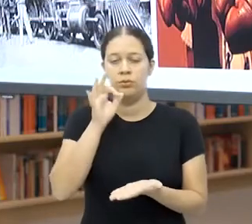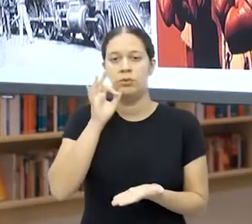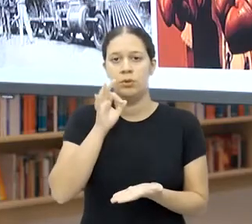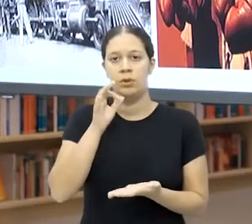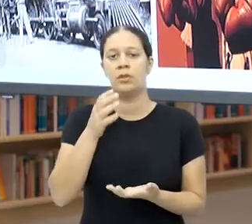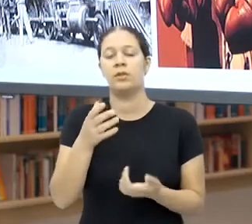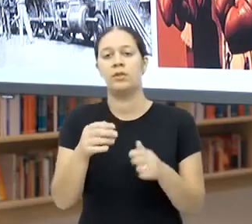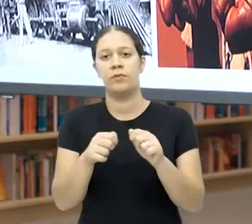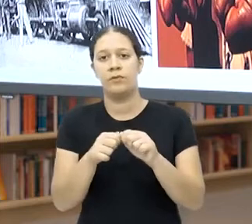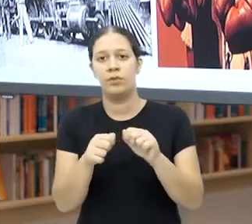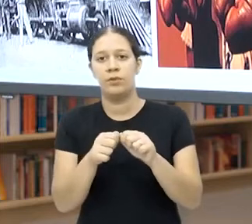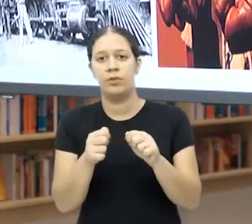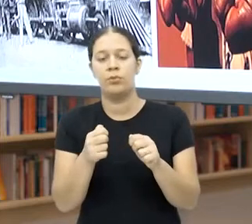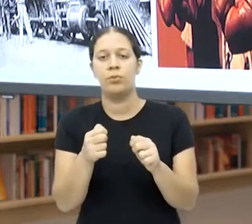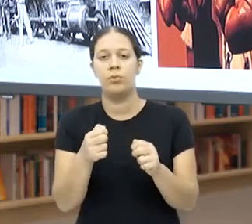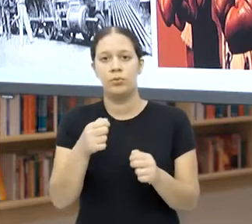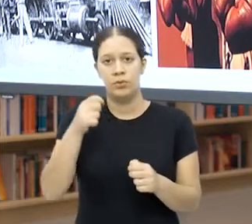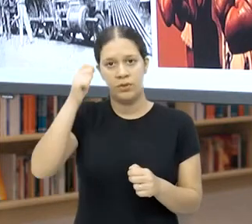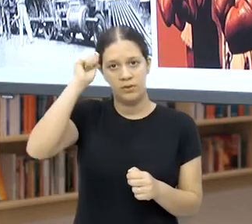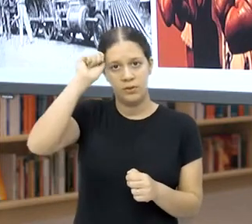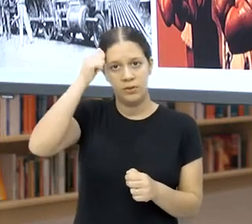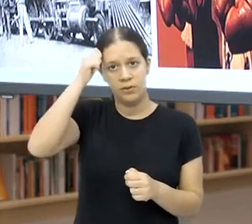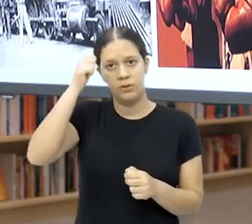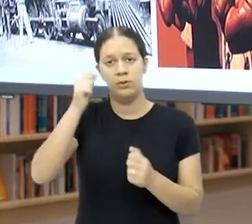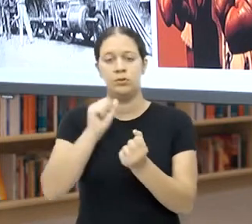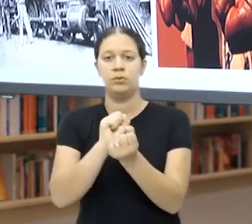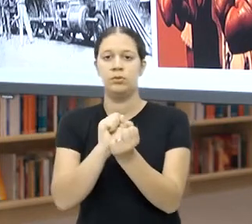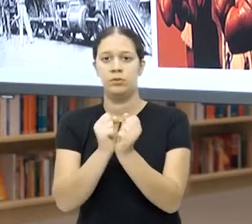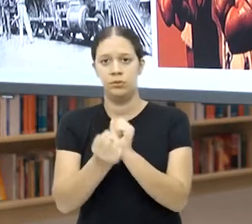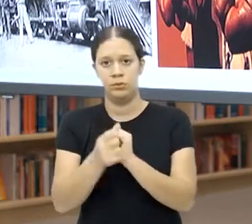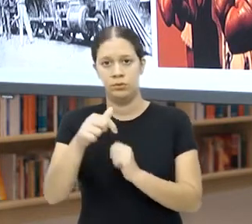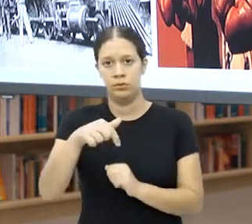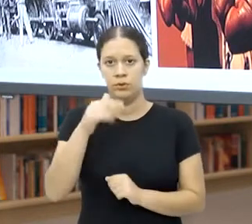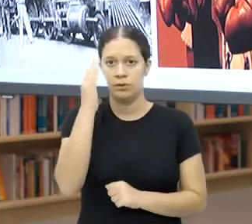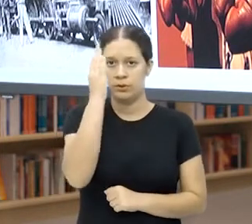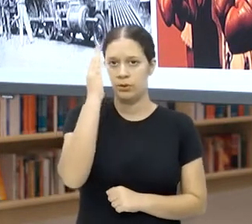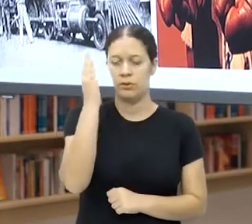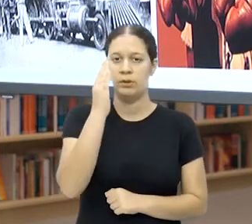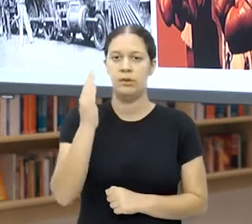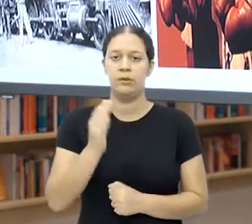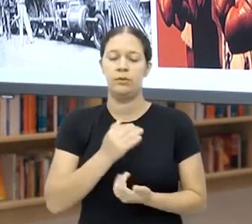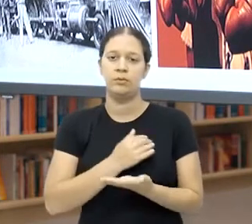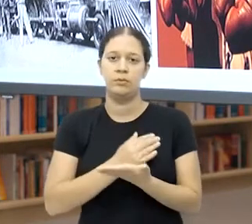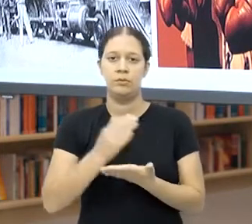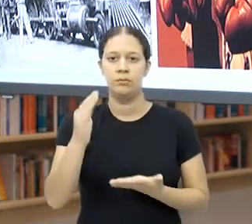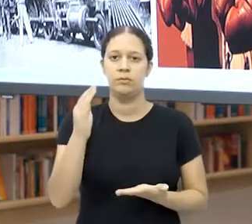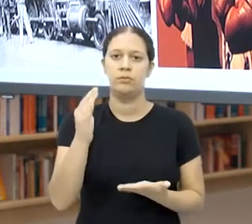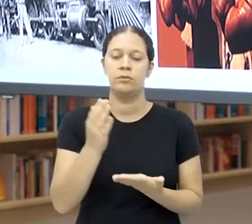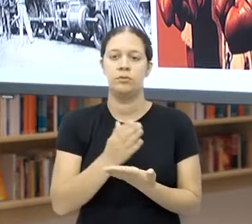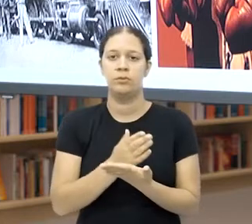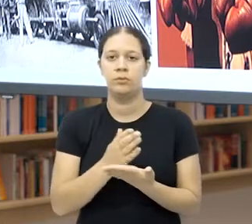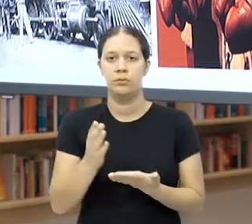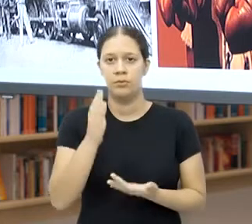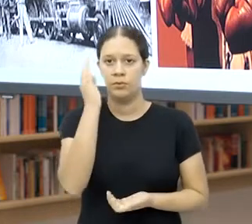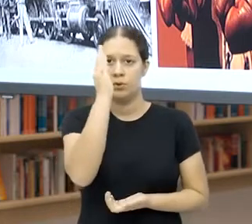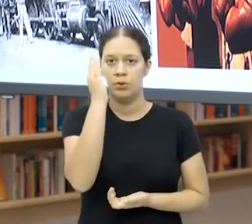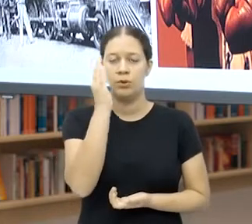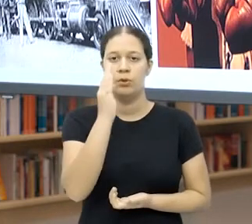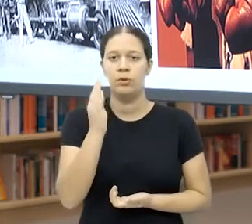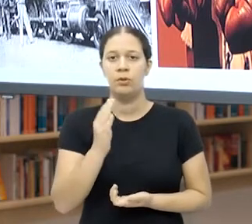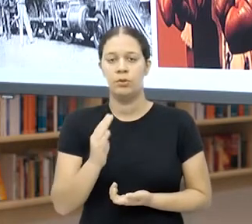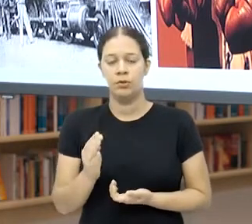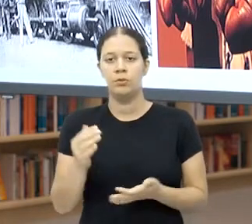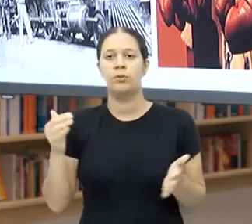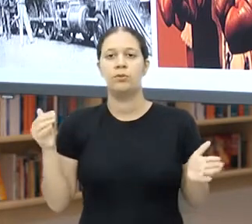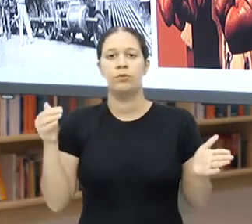pela mão de obra, tá certo? Escrava no Brasil. E a partir daí começa, o Brasil é o